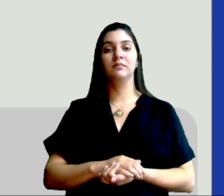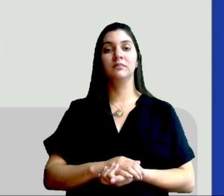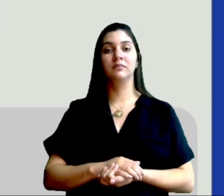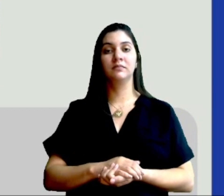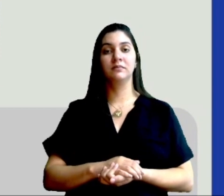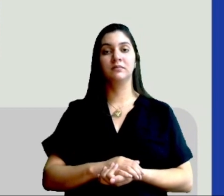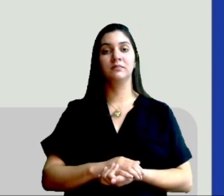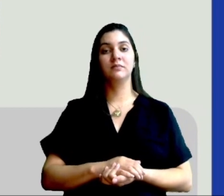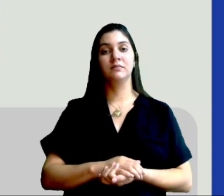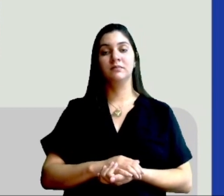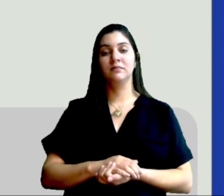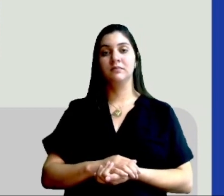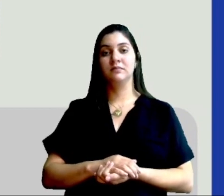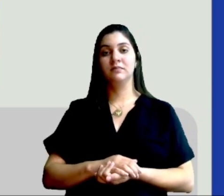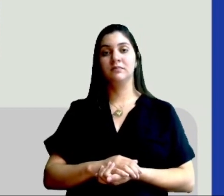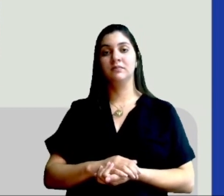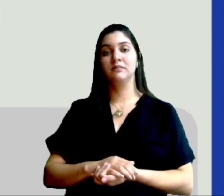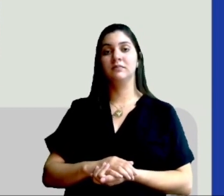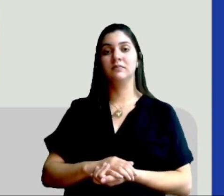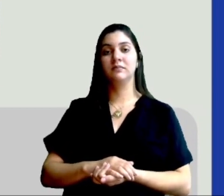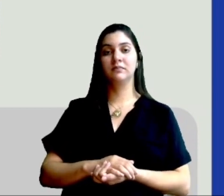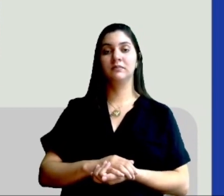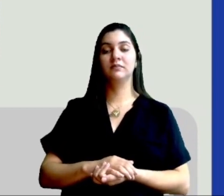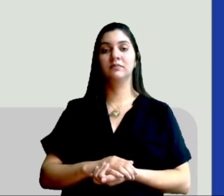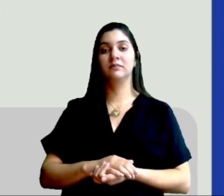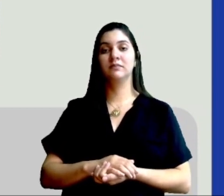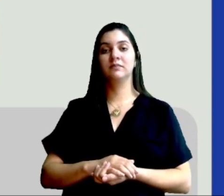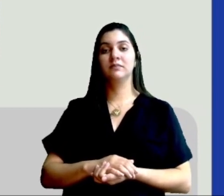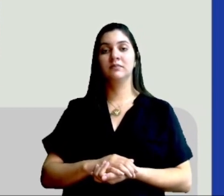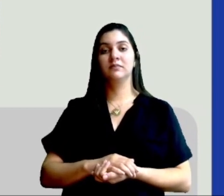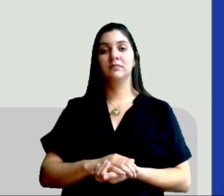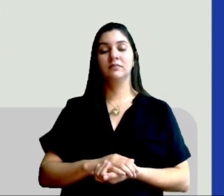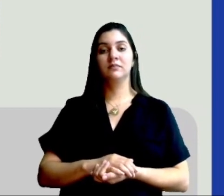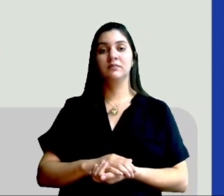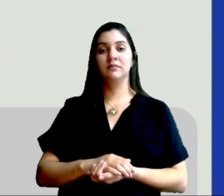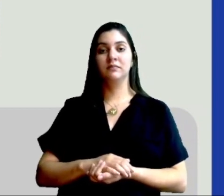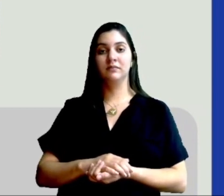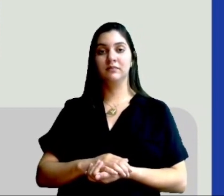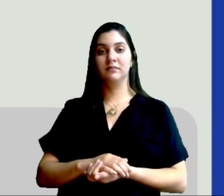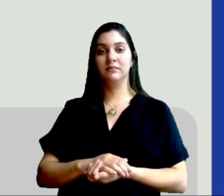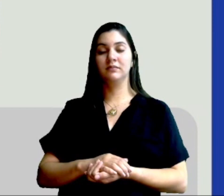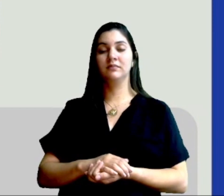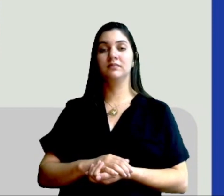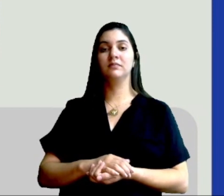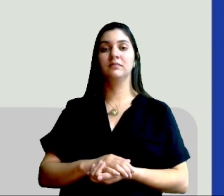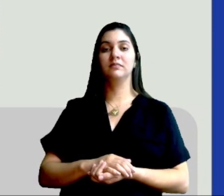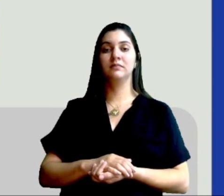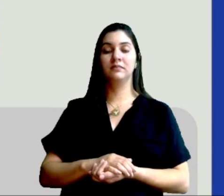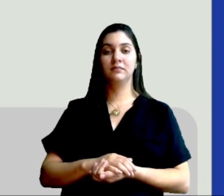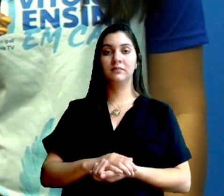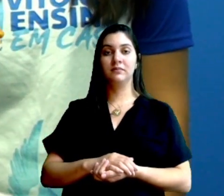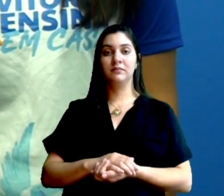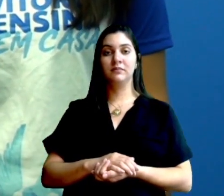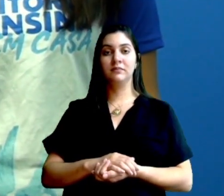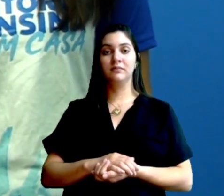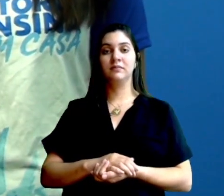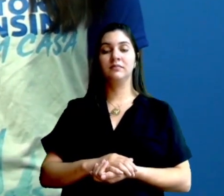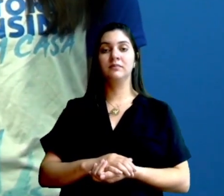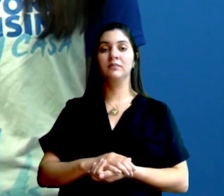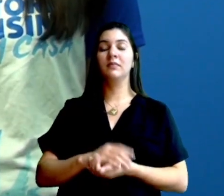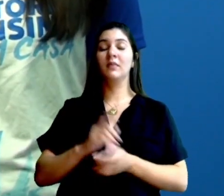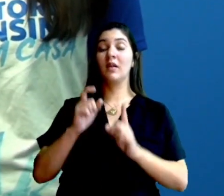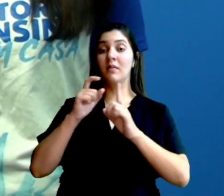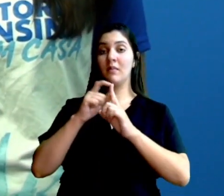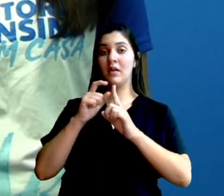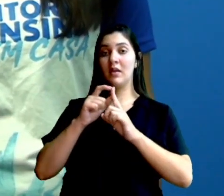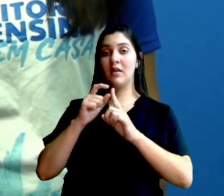olvidado, vosotros os habréis olvidado, ellos se habrán olvidado. Olvidado, em